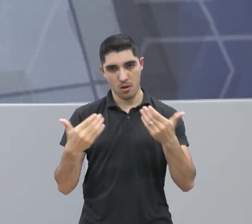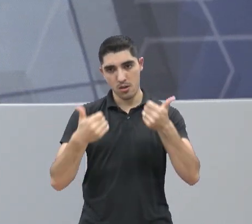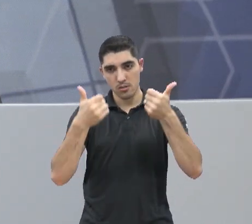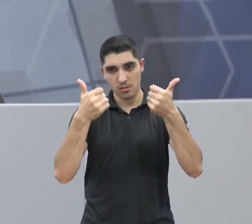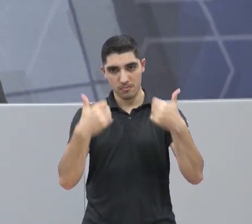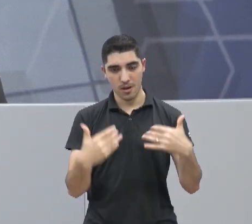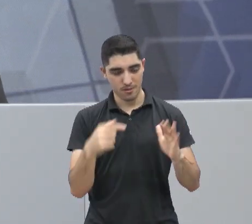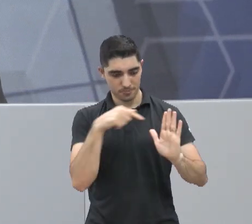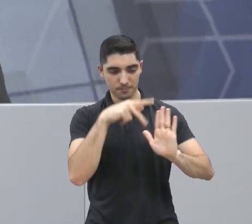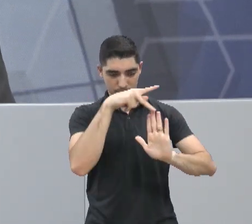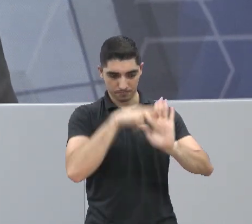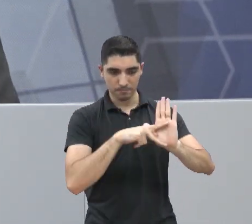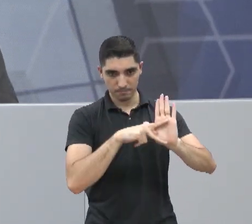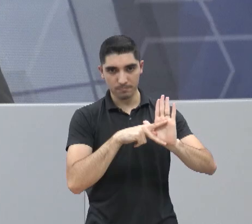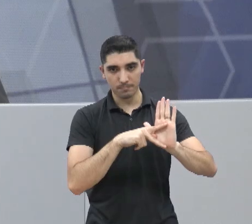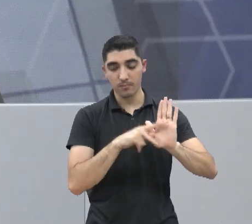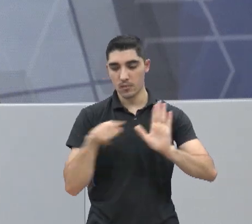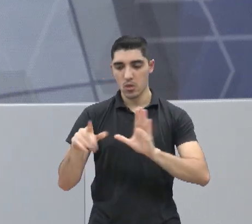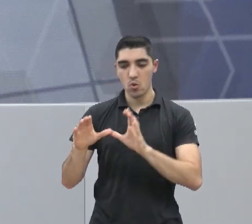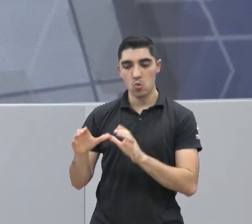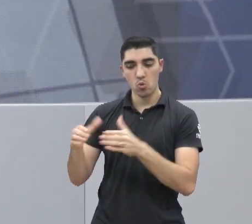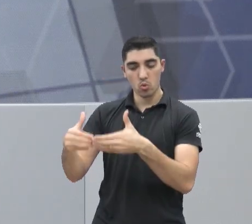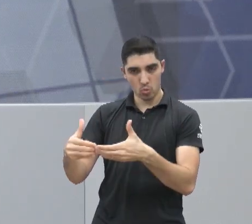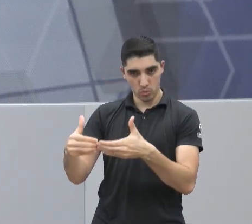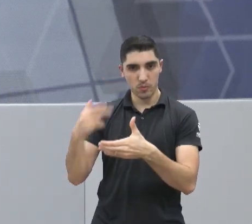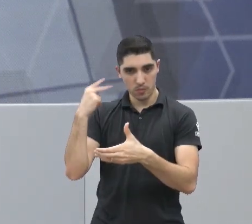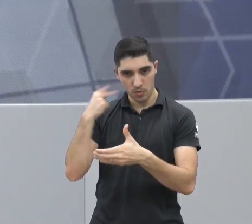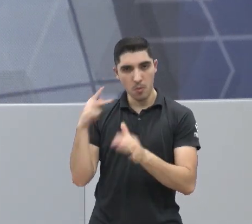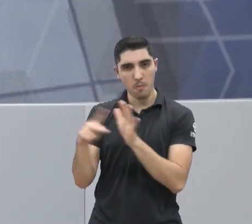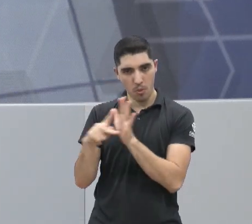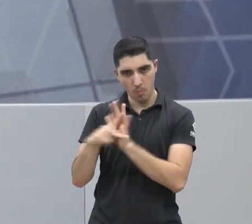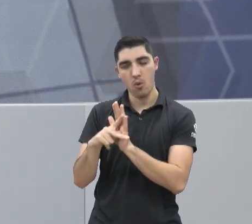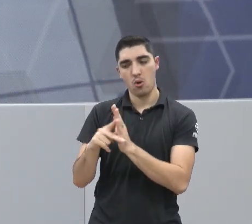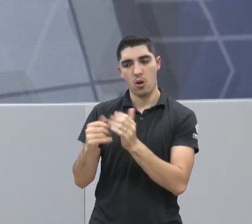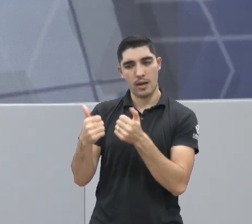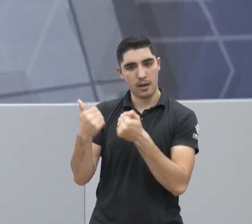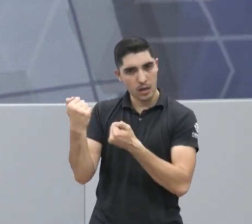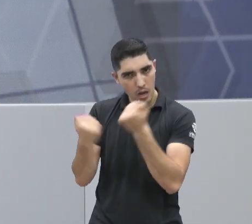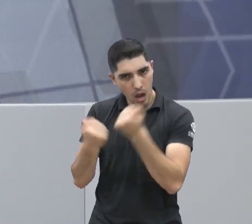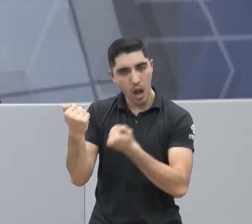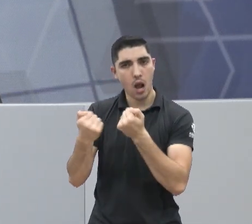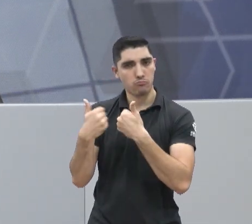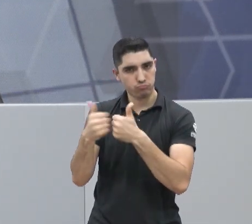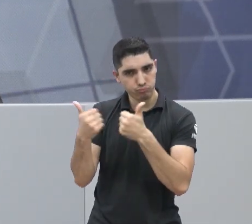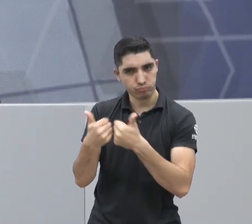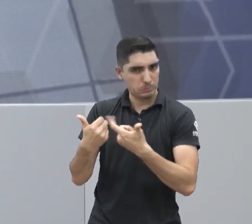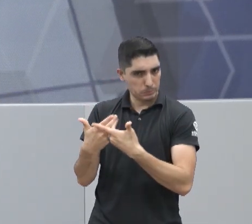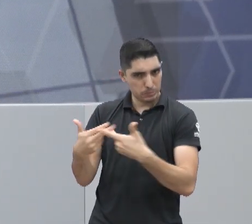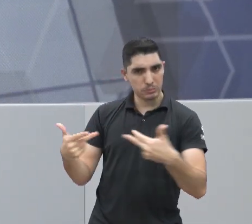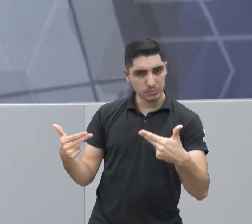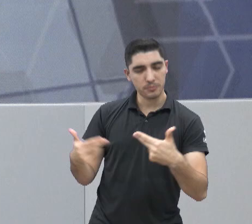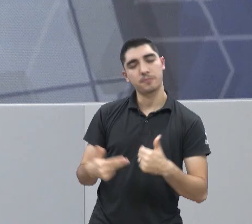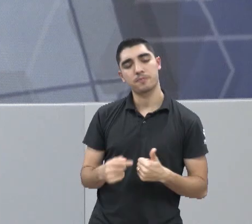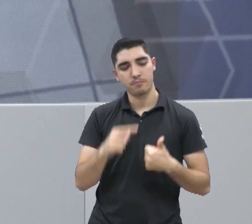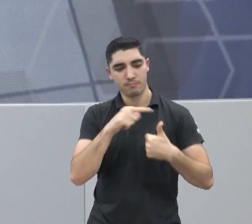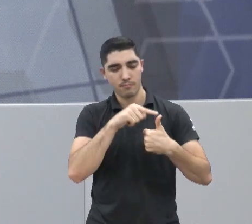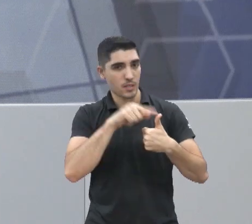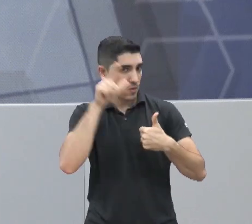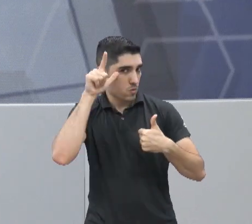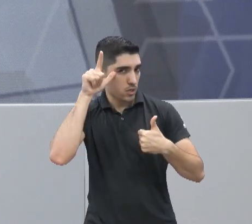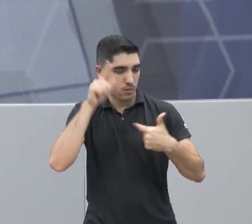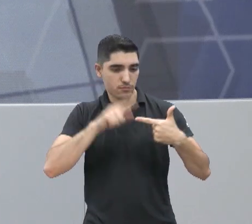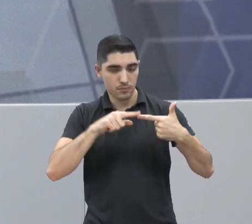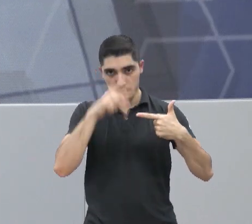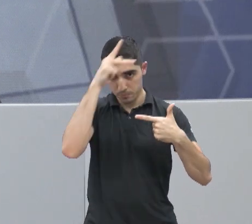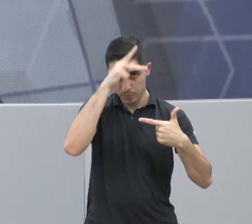pela Comissão de Transportes, Lino Bispos e vereador Petit, que corrige